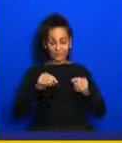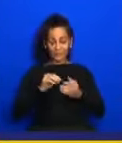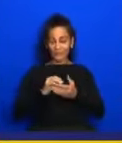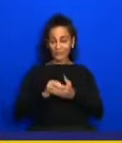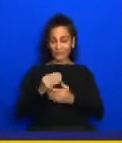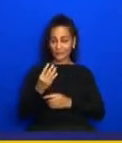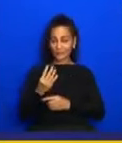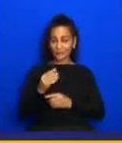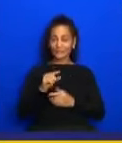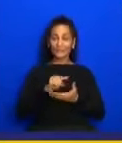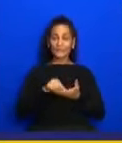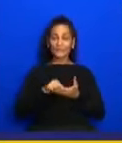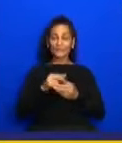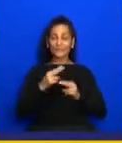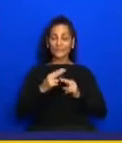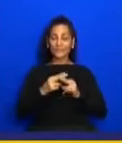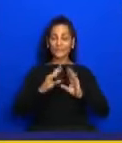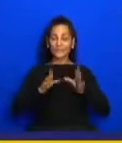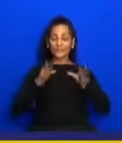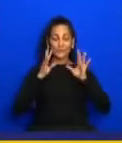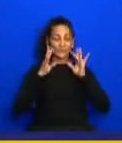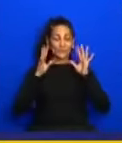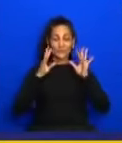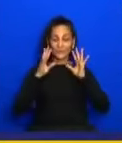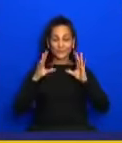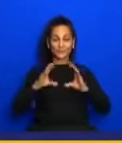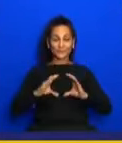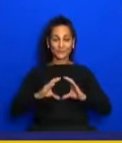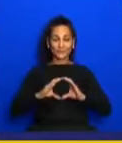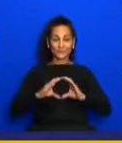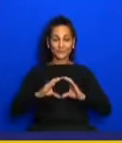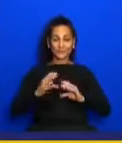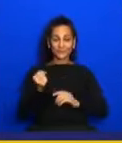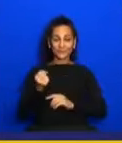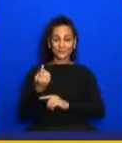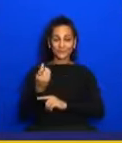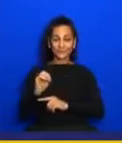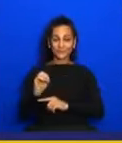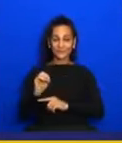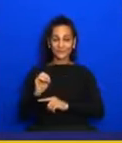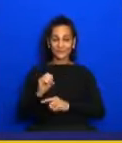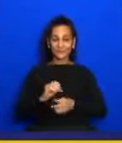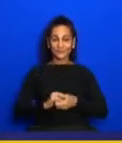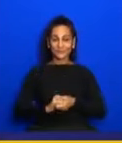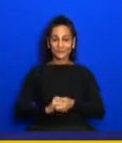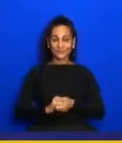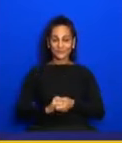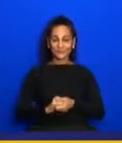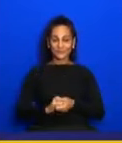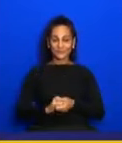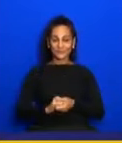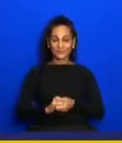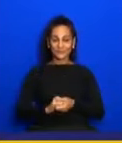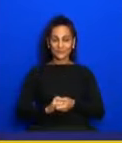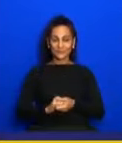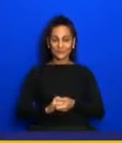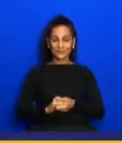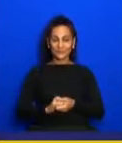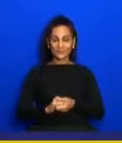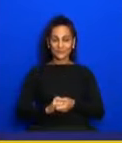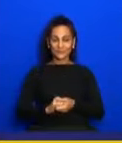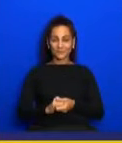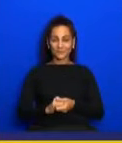faltam quatro. Loterias Caixa, já pensou? Bola branca número 10. Branca